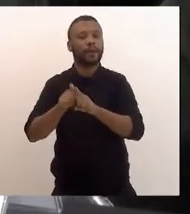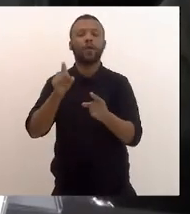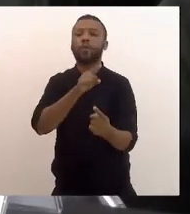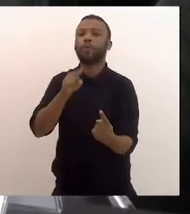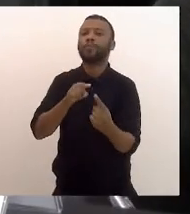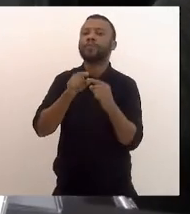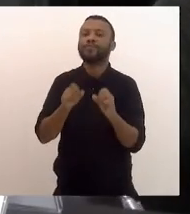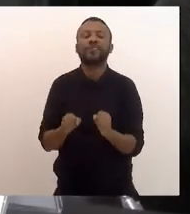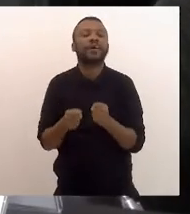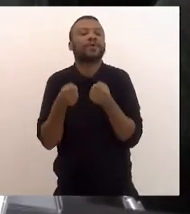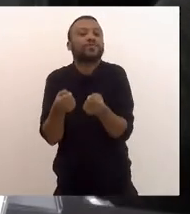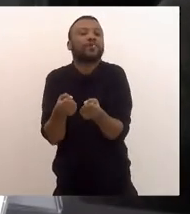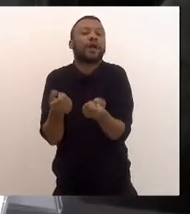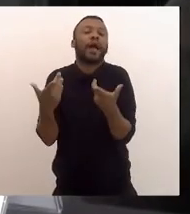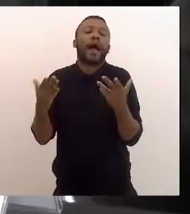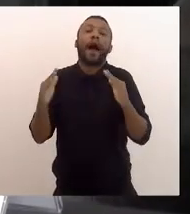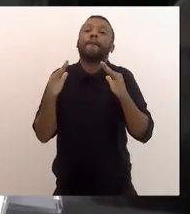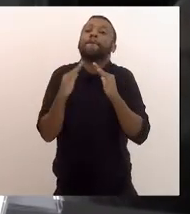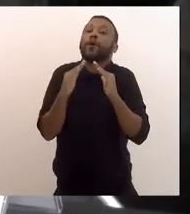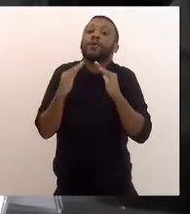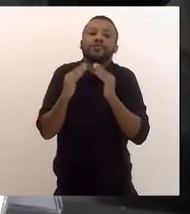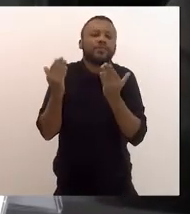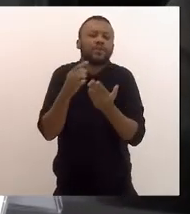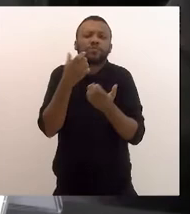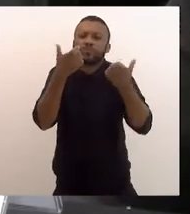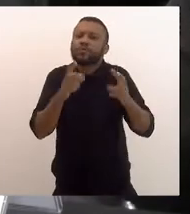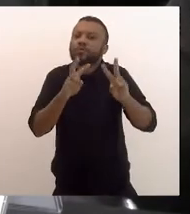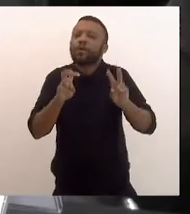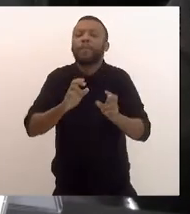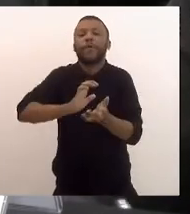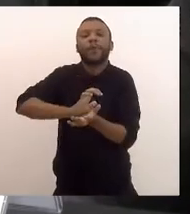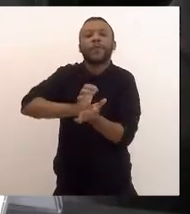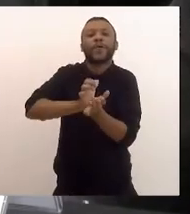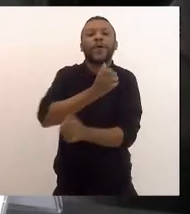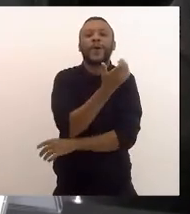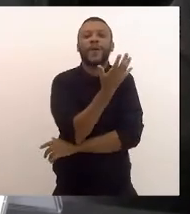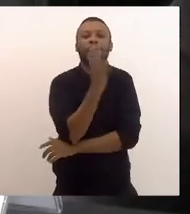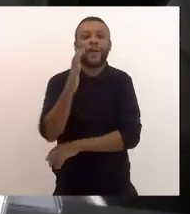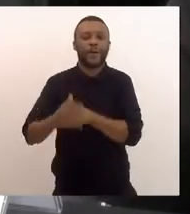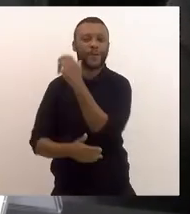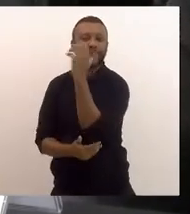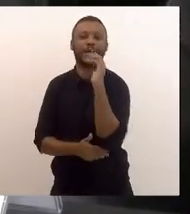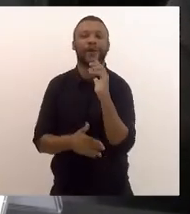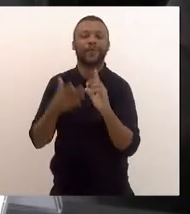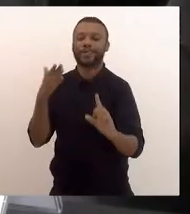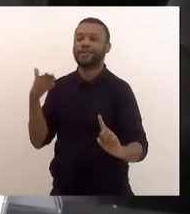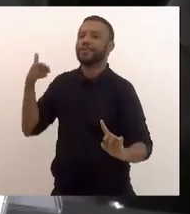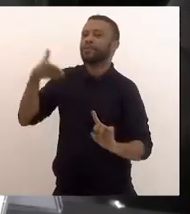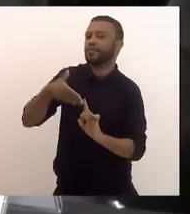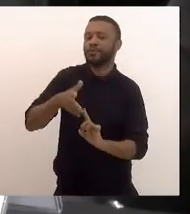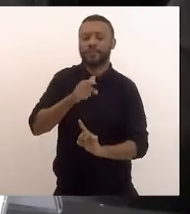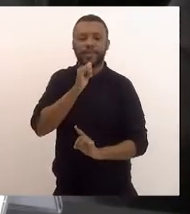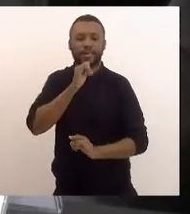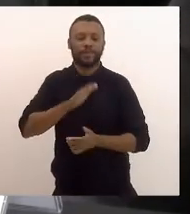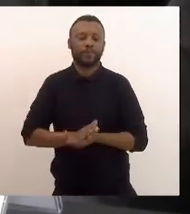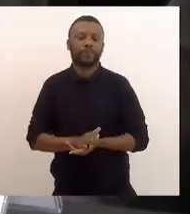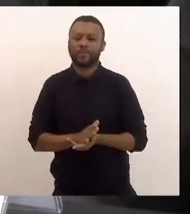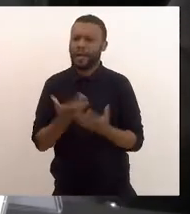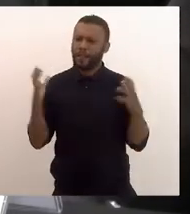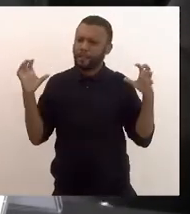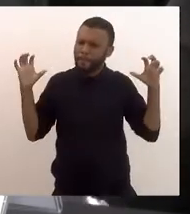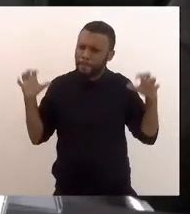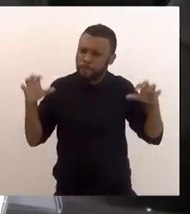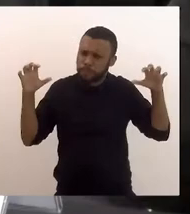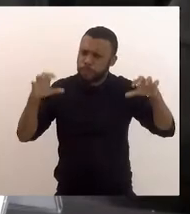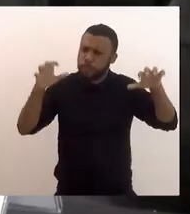garantia da moradia quando falamos no racismo ambiental que atinge o nosso estado quando falamos das chuvas de Petrópolis e dos